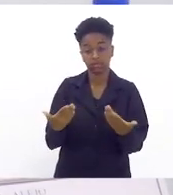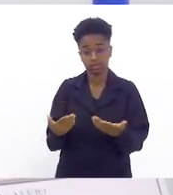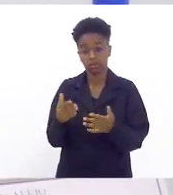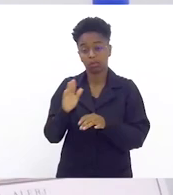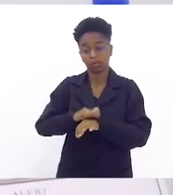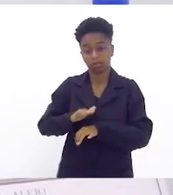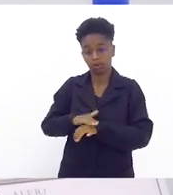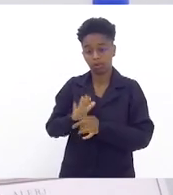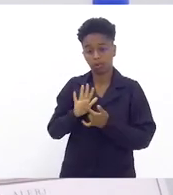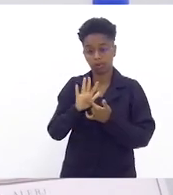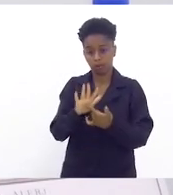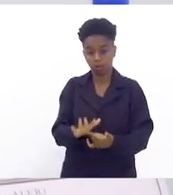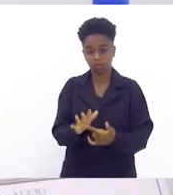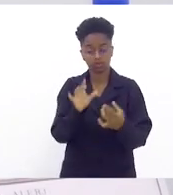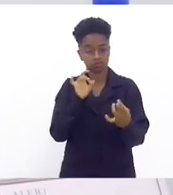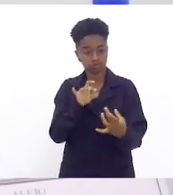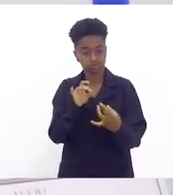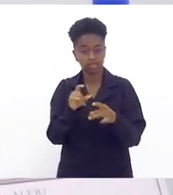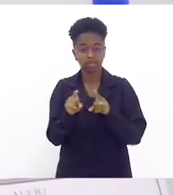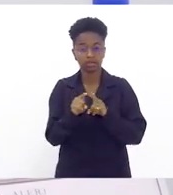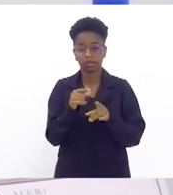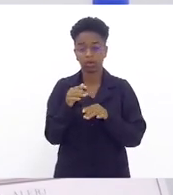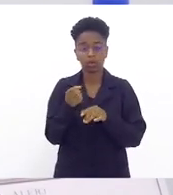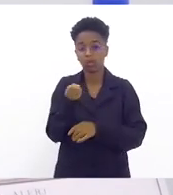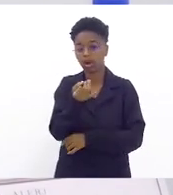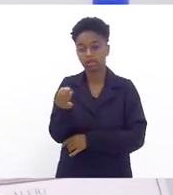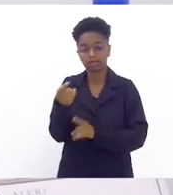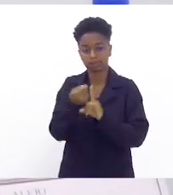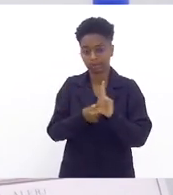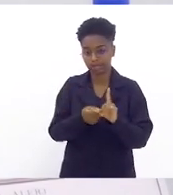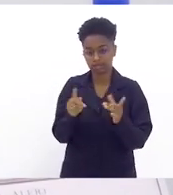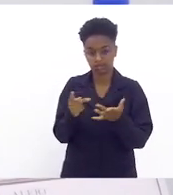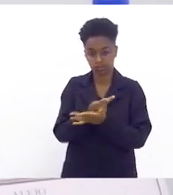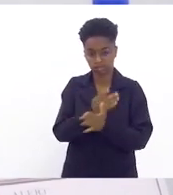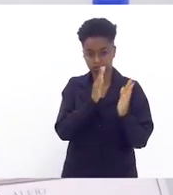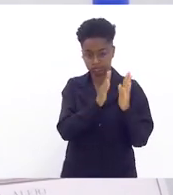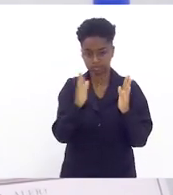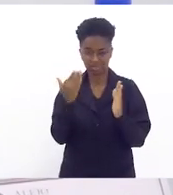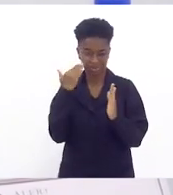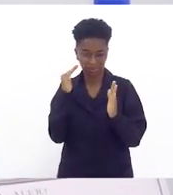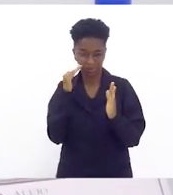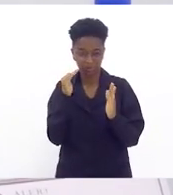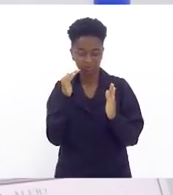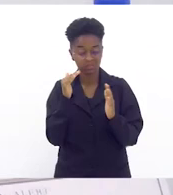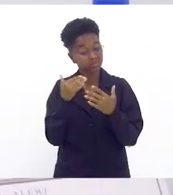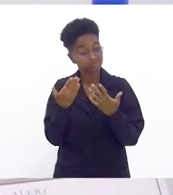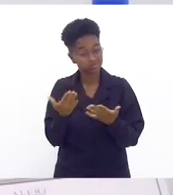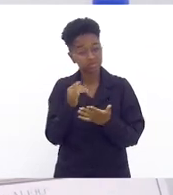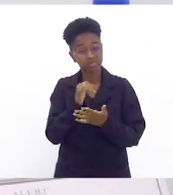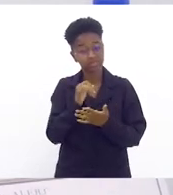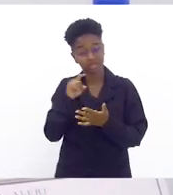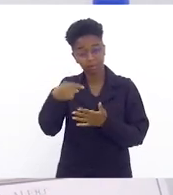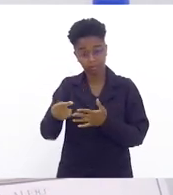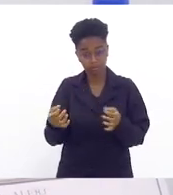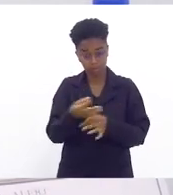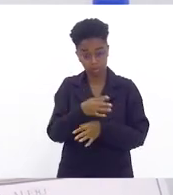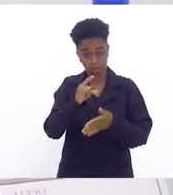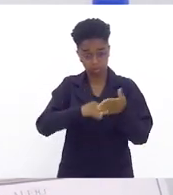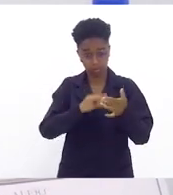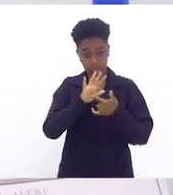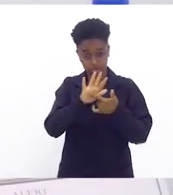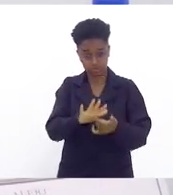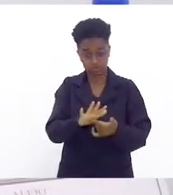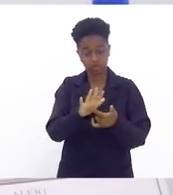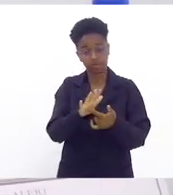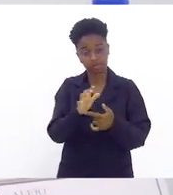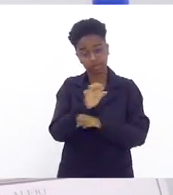dar o retorno em relação a exatamente quantos meses vai durar cada etapa entendeu quando o documento chegar para vocês também só acho que